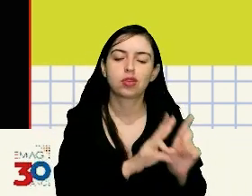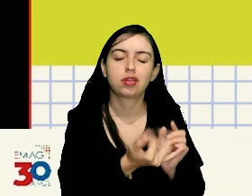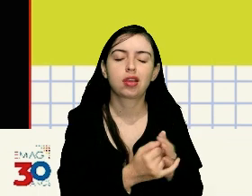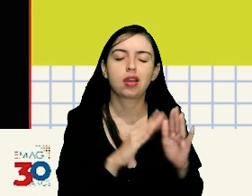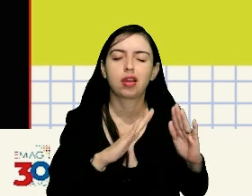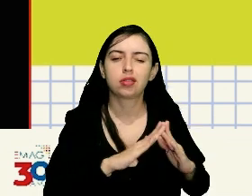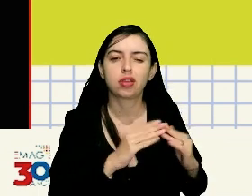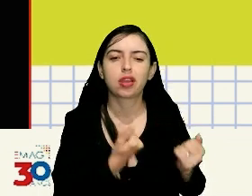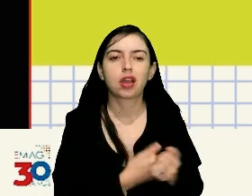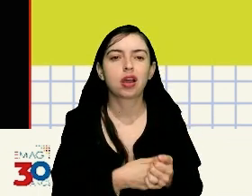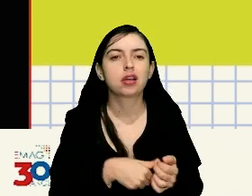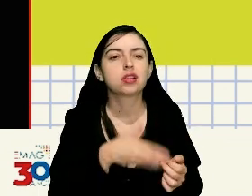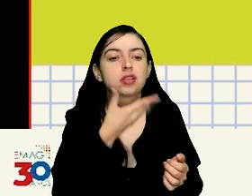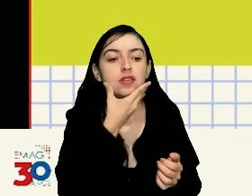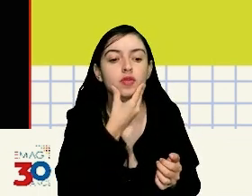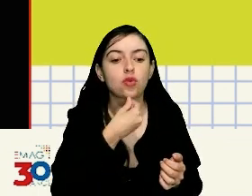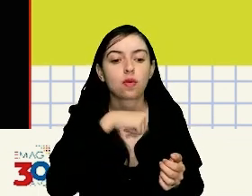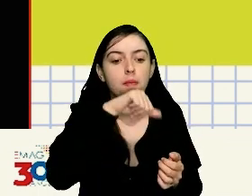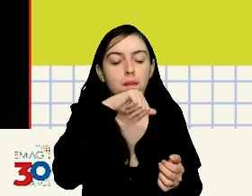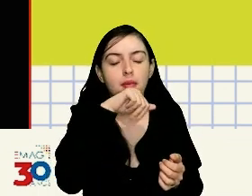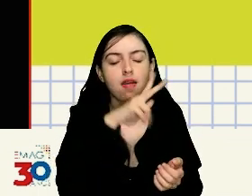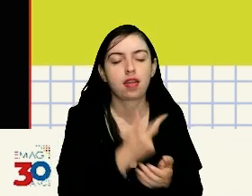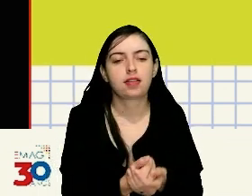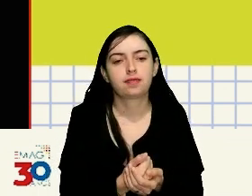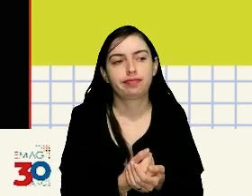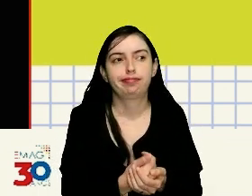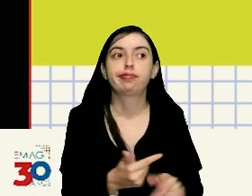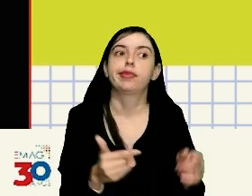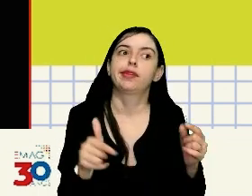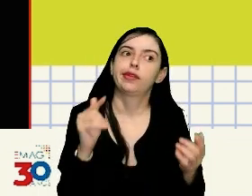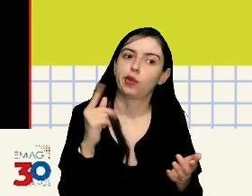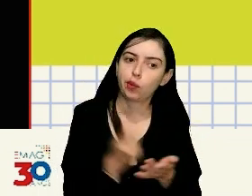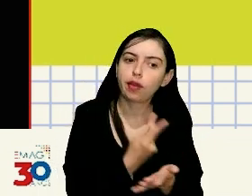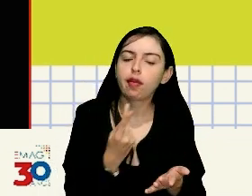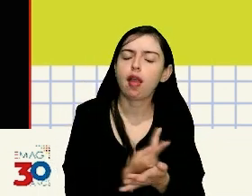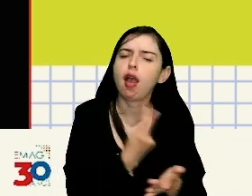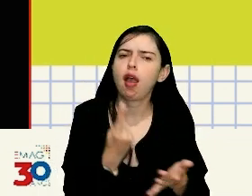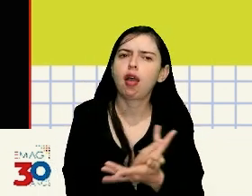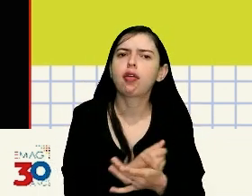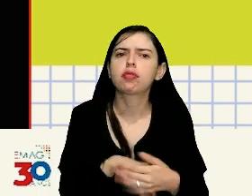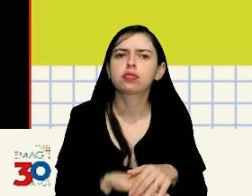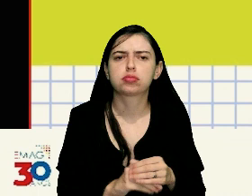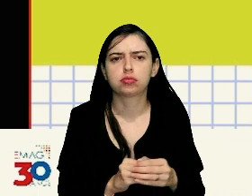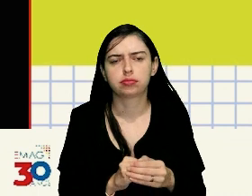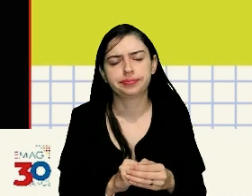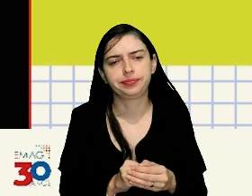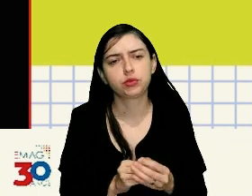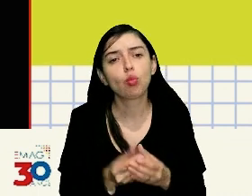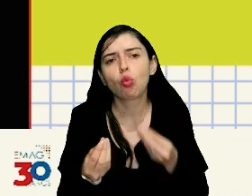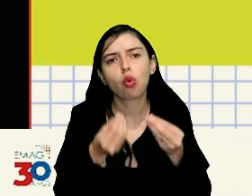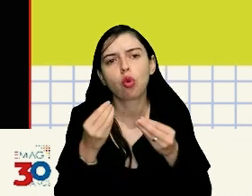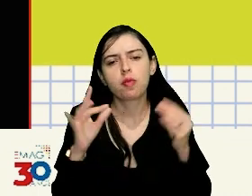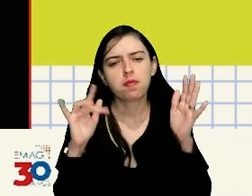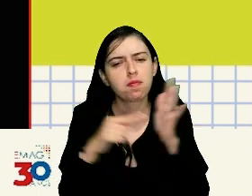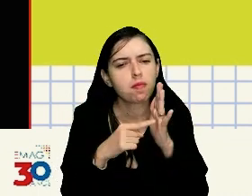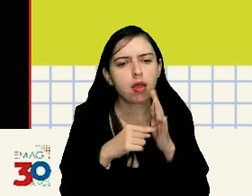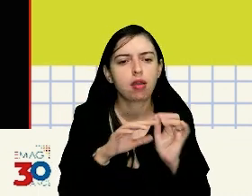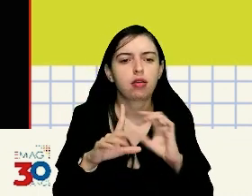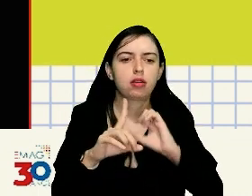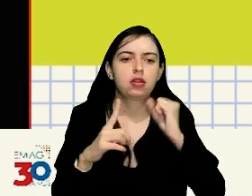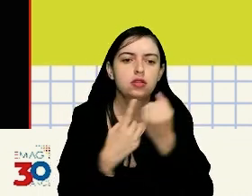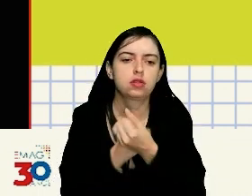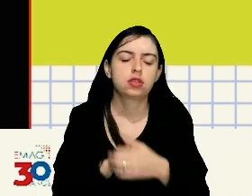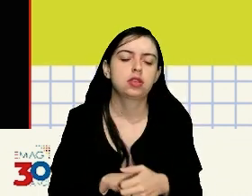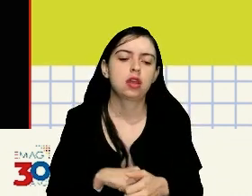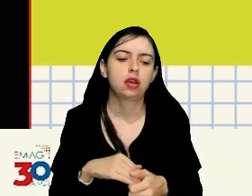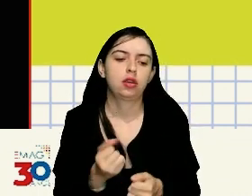errado, né? E como que isso impacta o machismo, impacta estruturalmente na sociedade? E eu acho que com dados que todo mundo sabe, assim, as mulheres